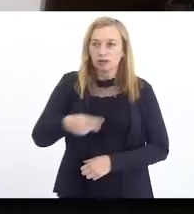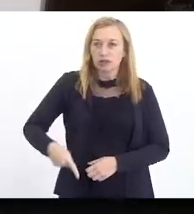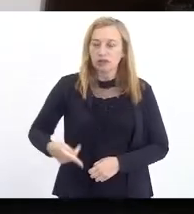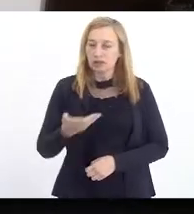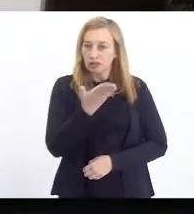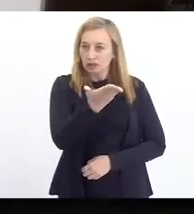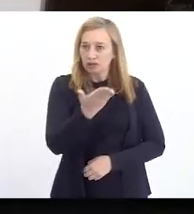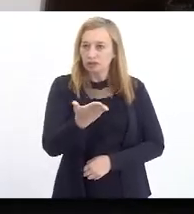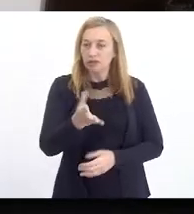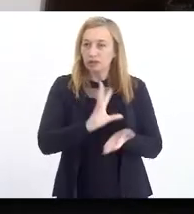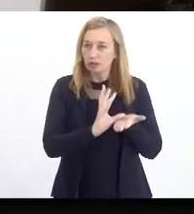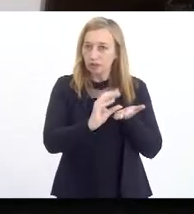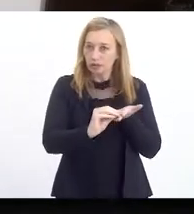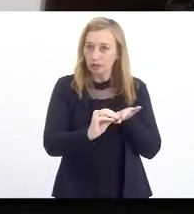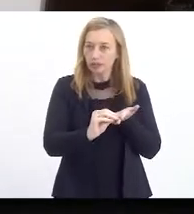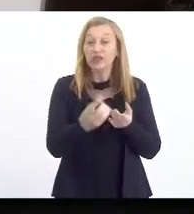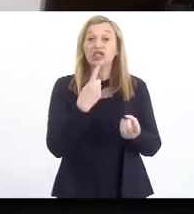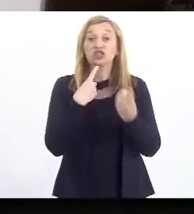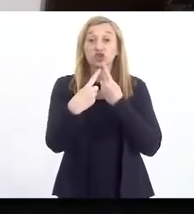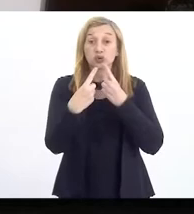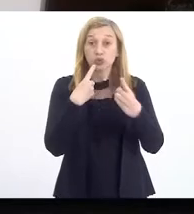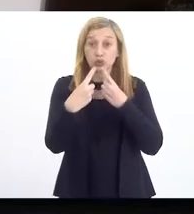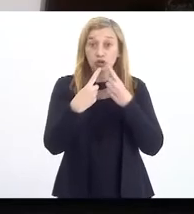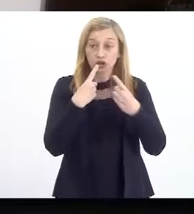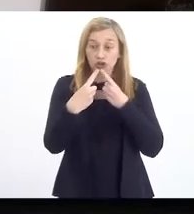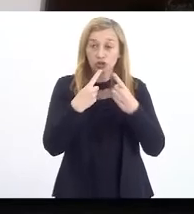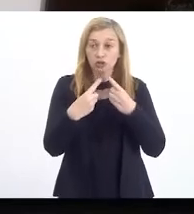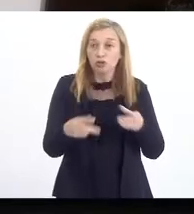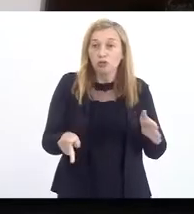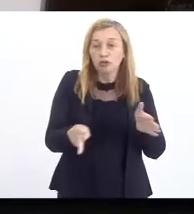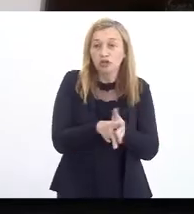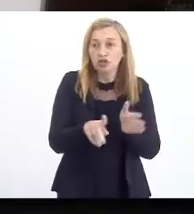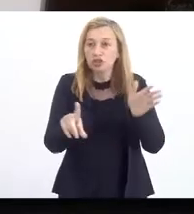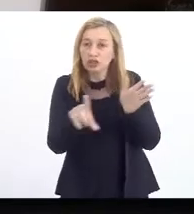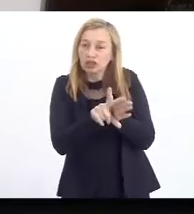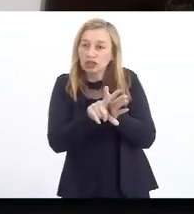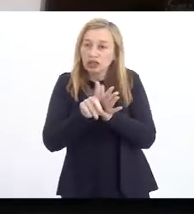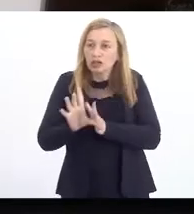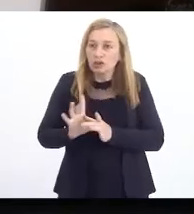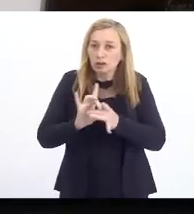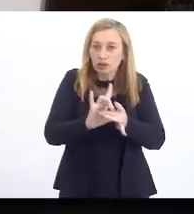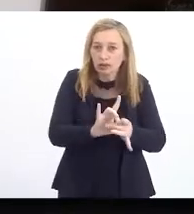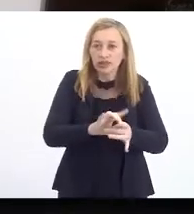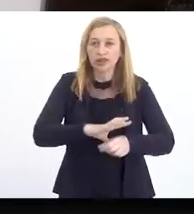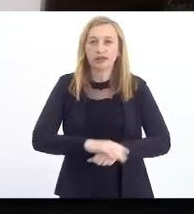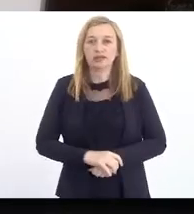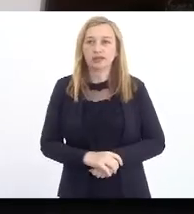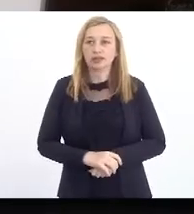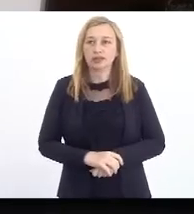seguinte pauta: debater sobre o projeto de lei complementar